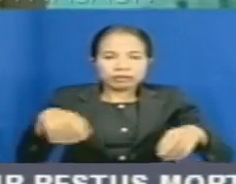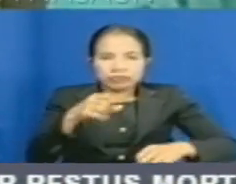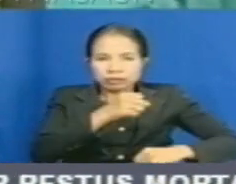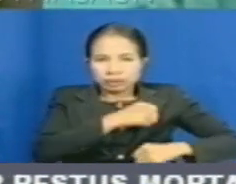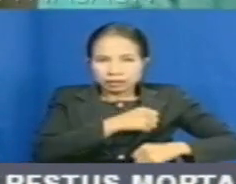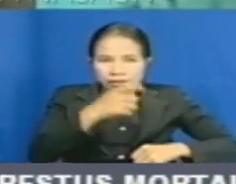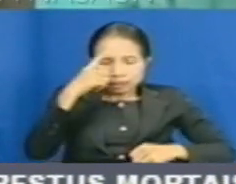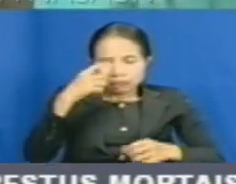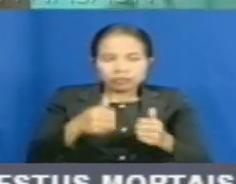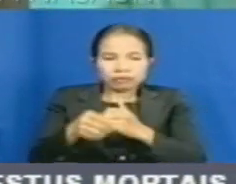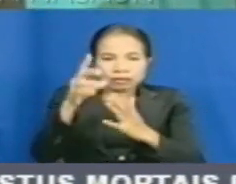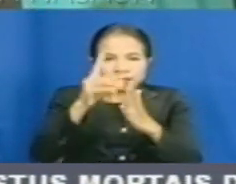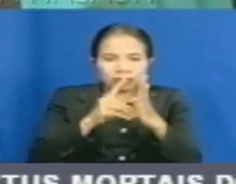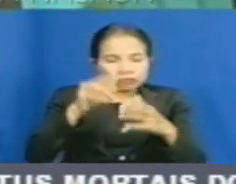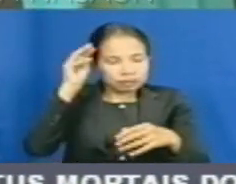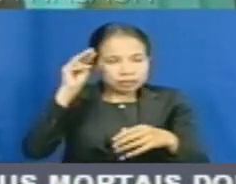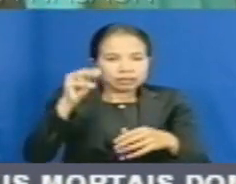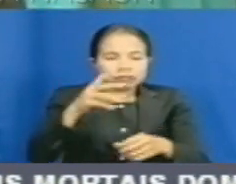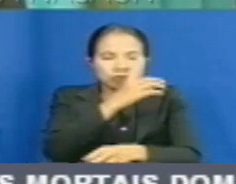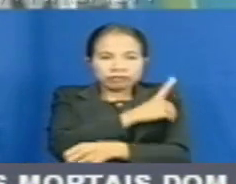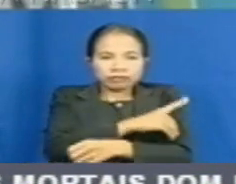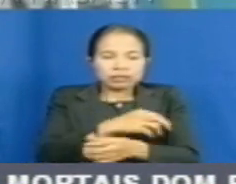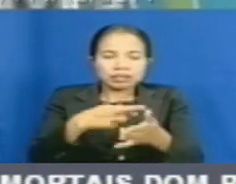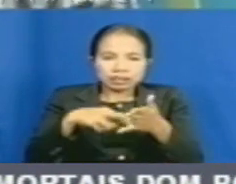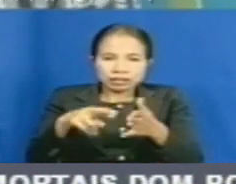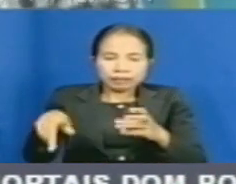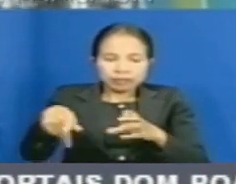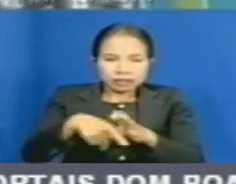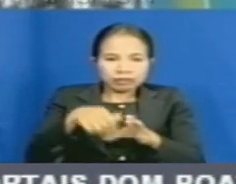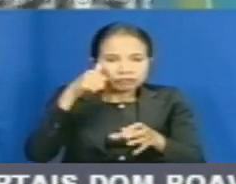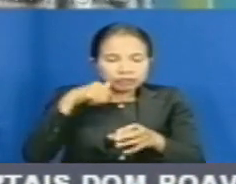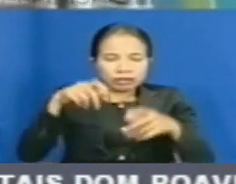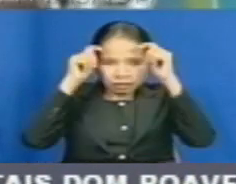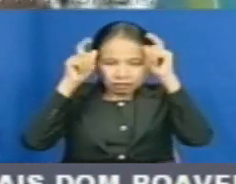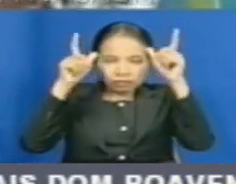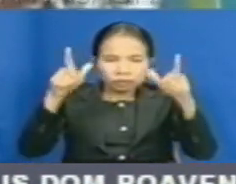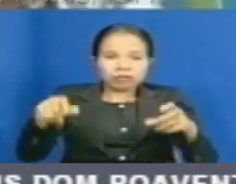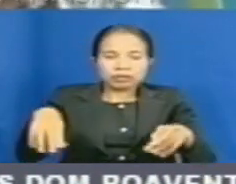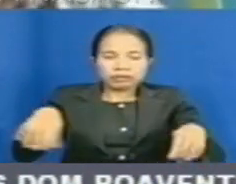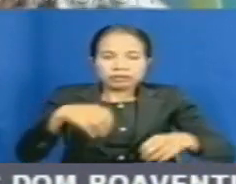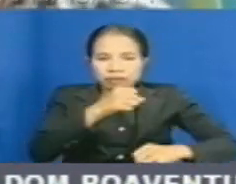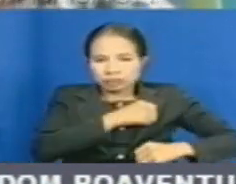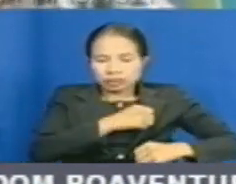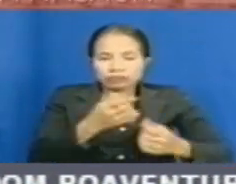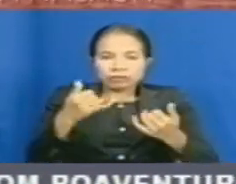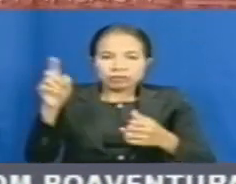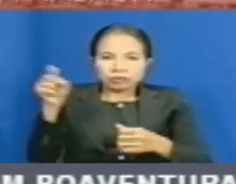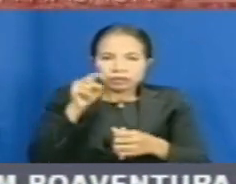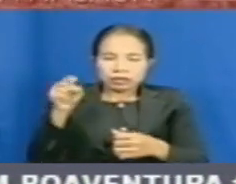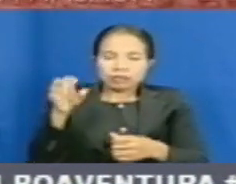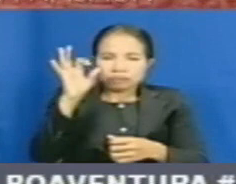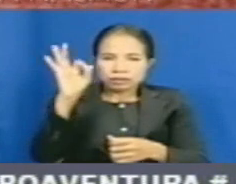militar, tamba tuir dados no Ministério da Defesa Resista, participação feto Timor e a vida militar foi na 10%